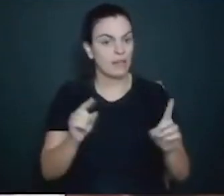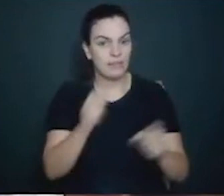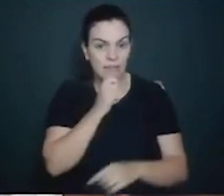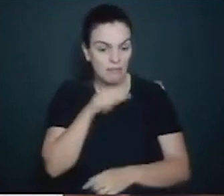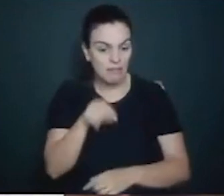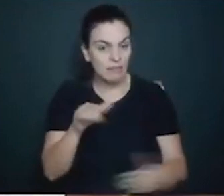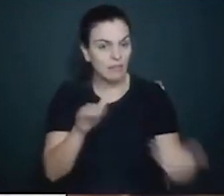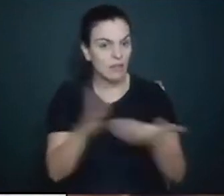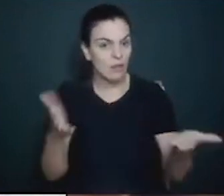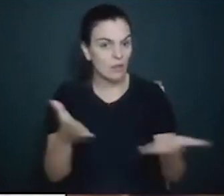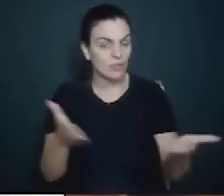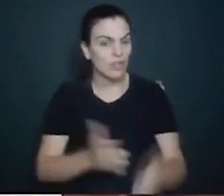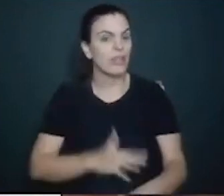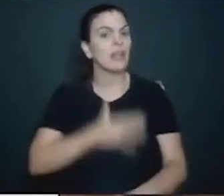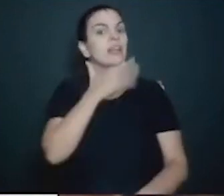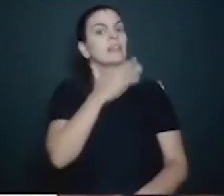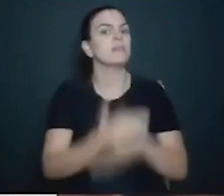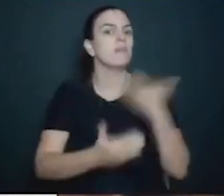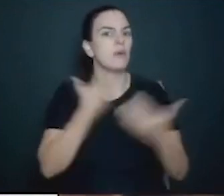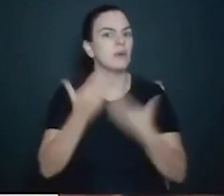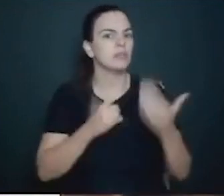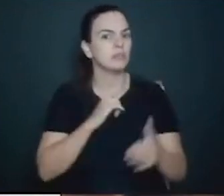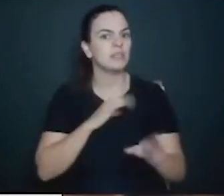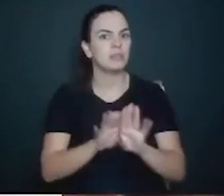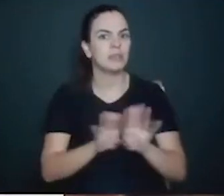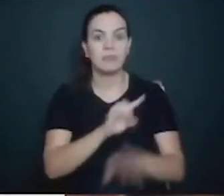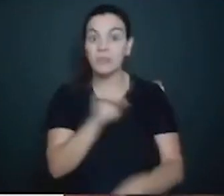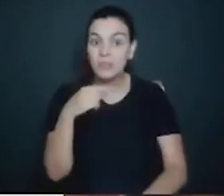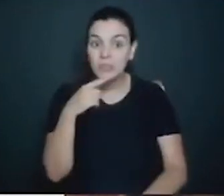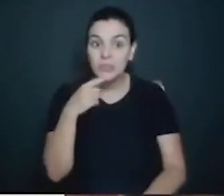gravíssimas na saúde das pessoas. Alguma dúvida? Obrigada.